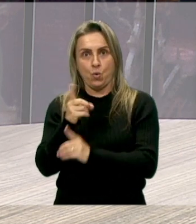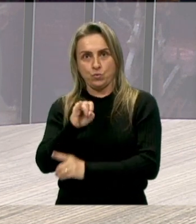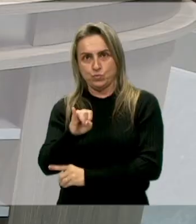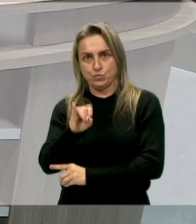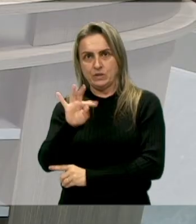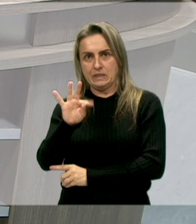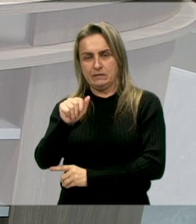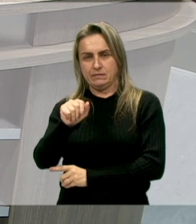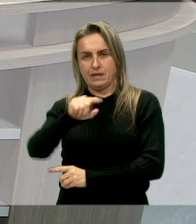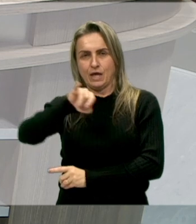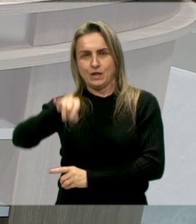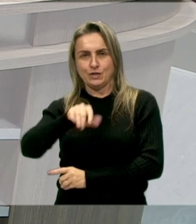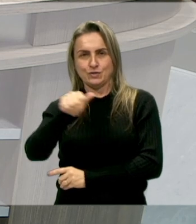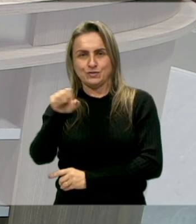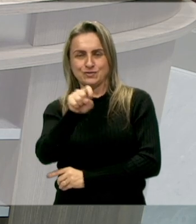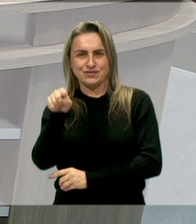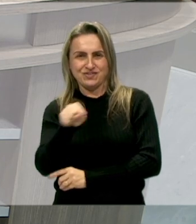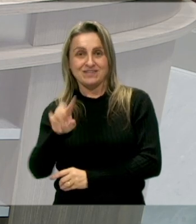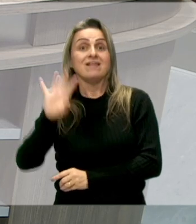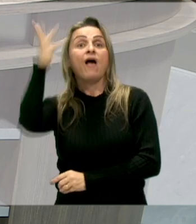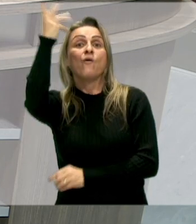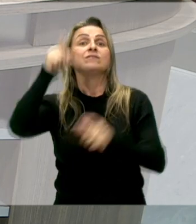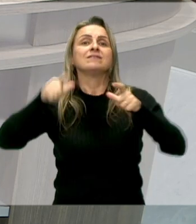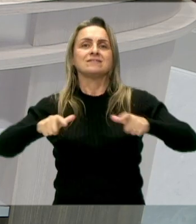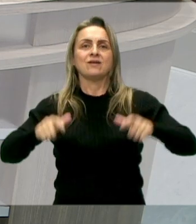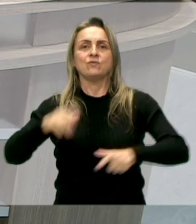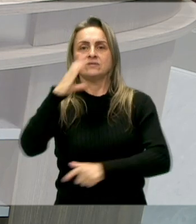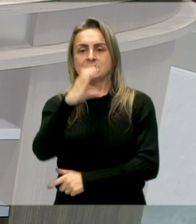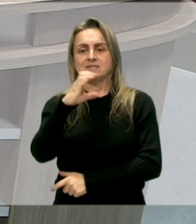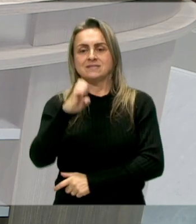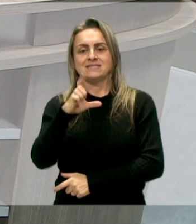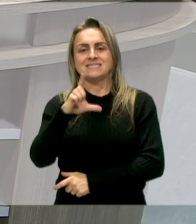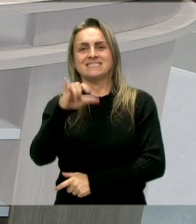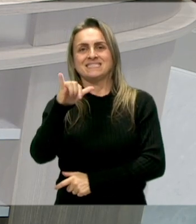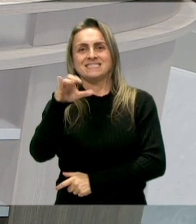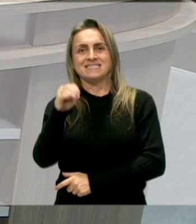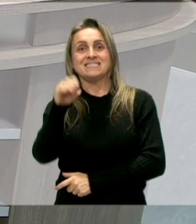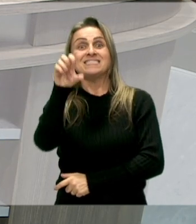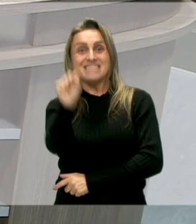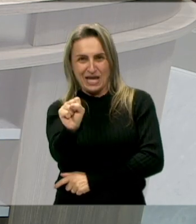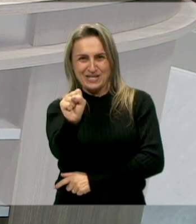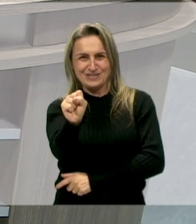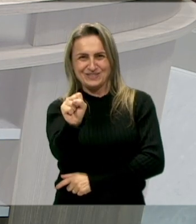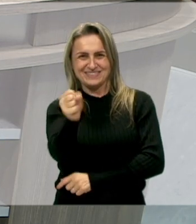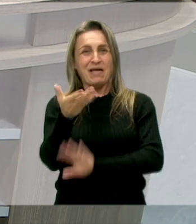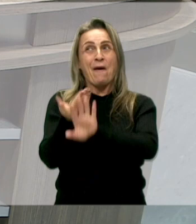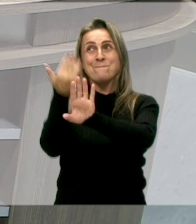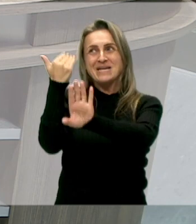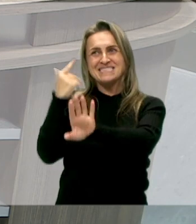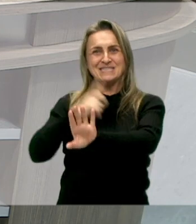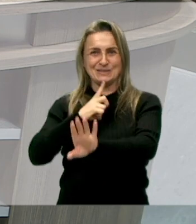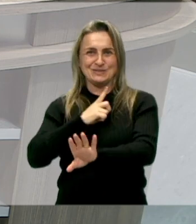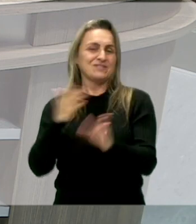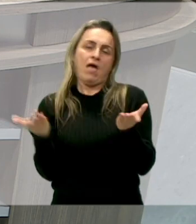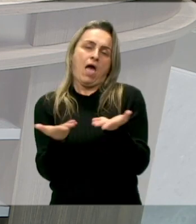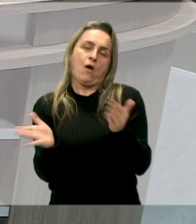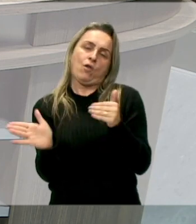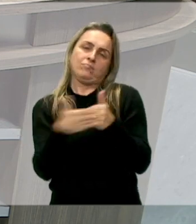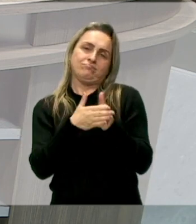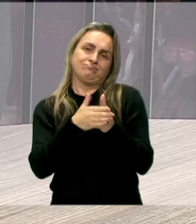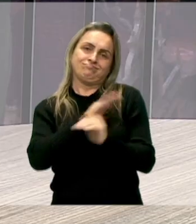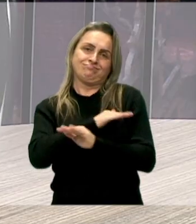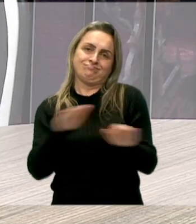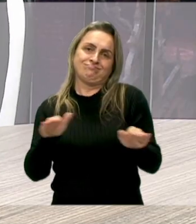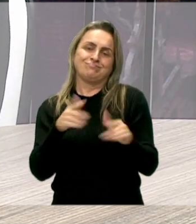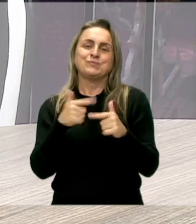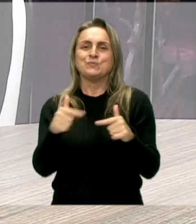no Célios, que hoje não existe mais, né? Mas que é naquela esquina ali do mercado público. É bem pertinho, né? Começou dali. E por